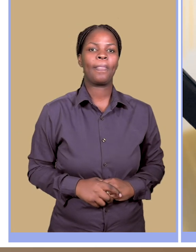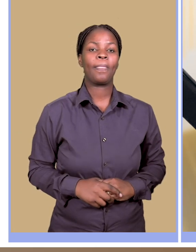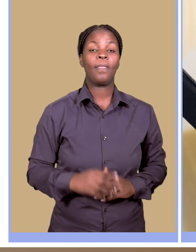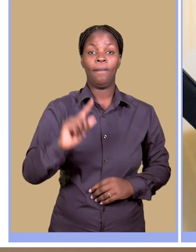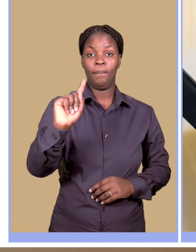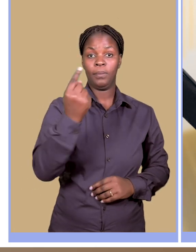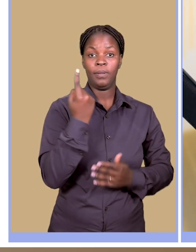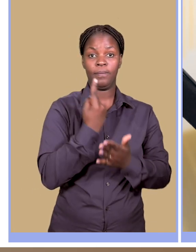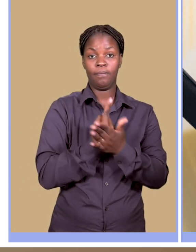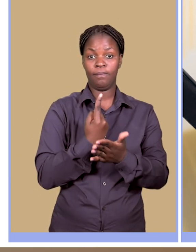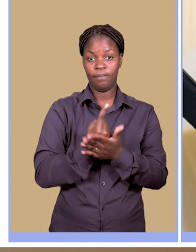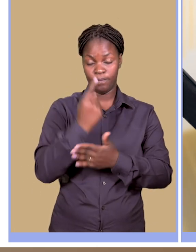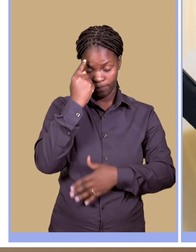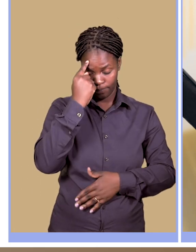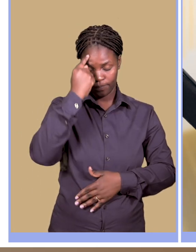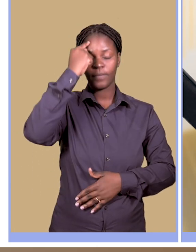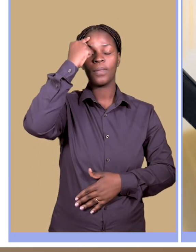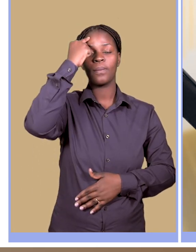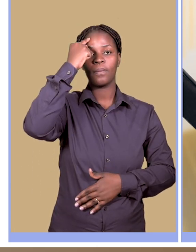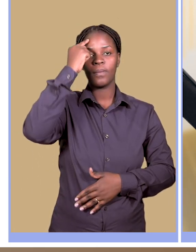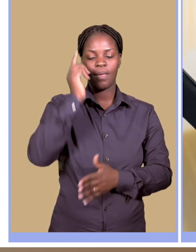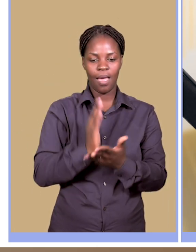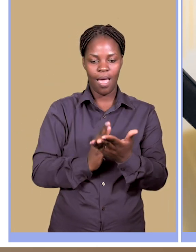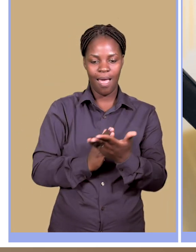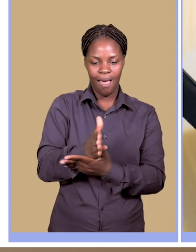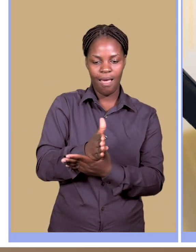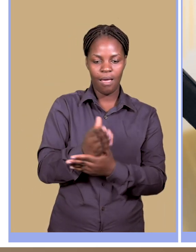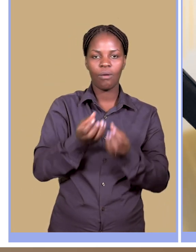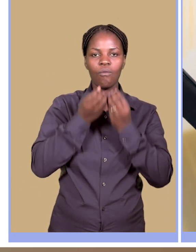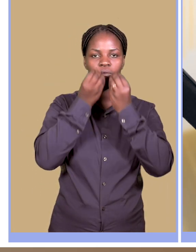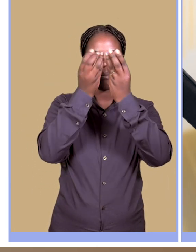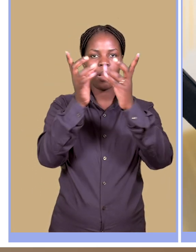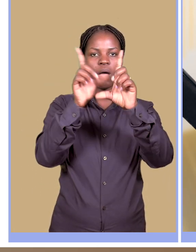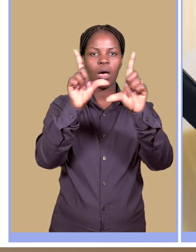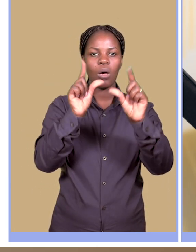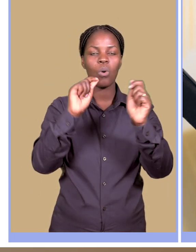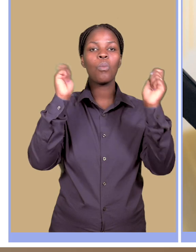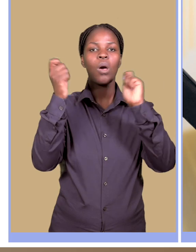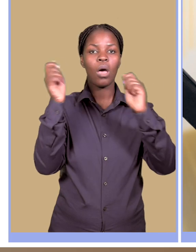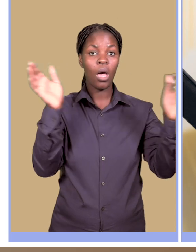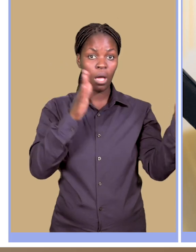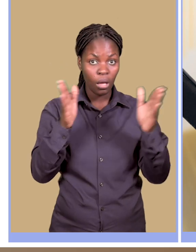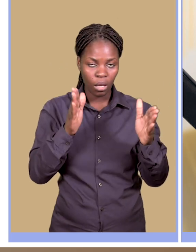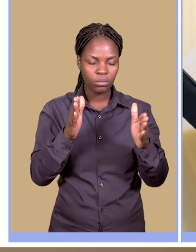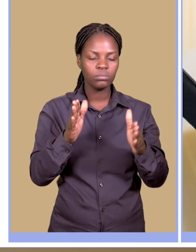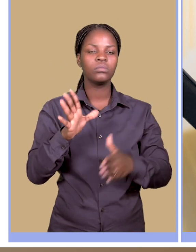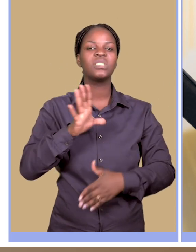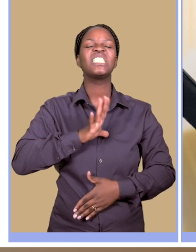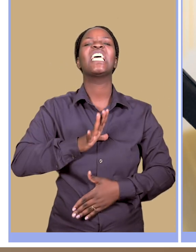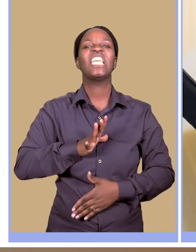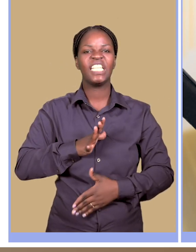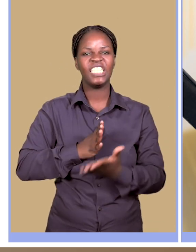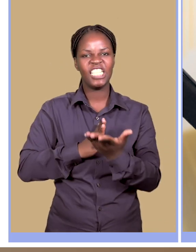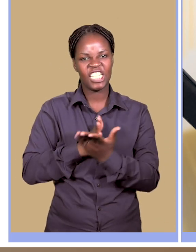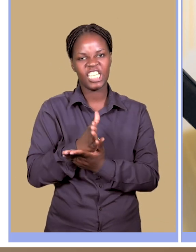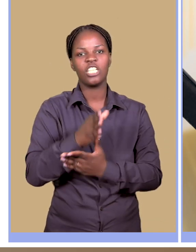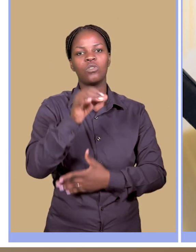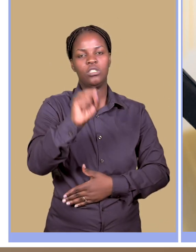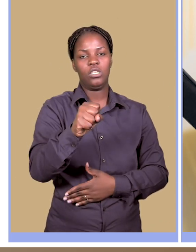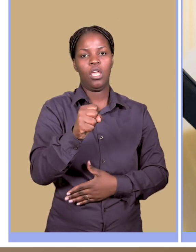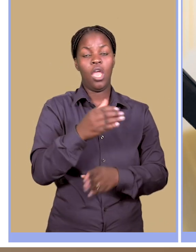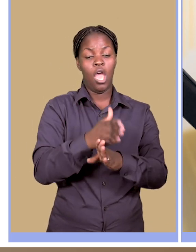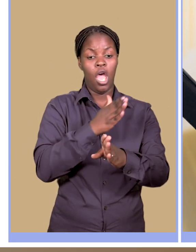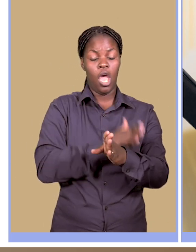bom, primeiro é que temos que lembrar que o acesso à informação sobre as mudanças climáticas é um direito. Portanto, se nós formos